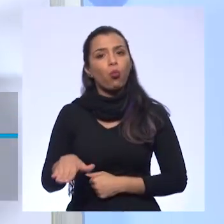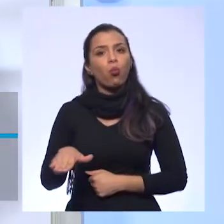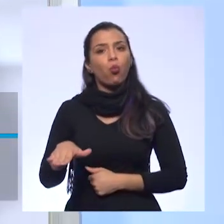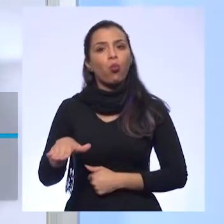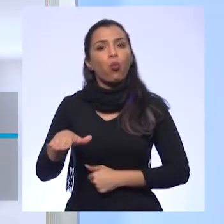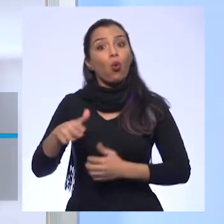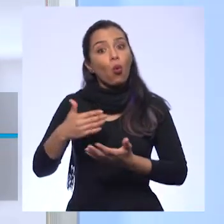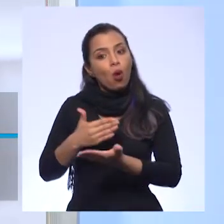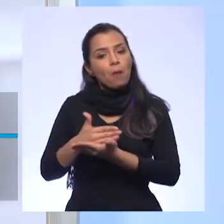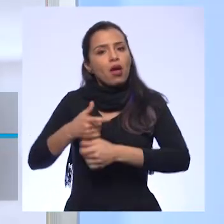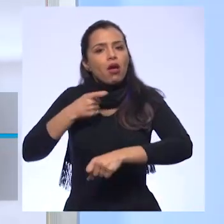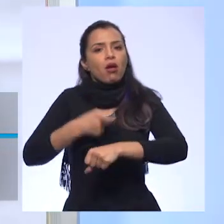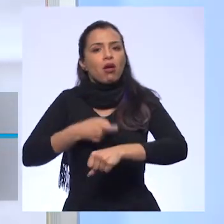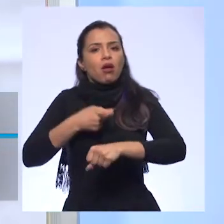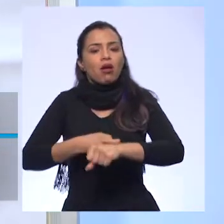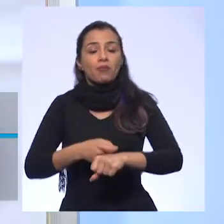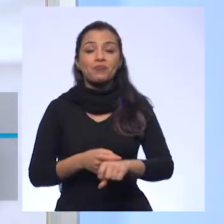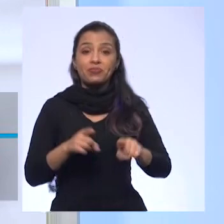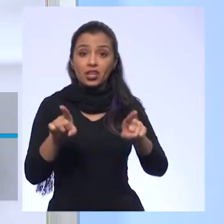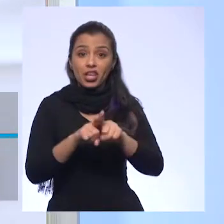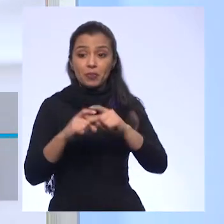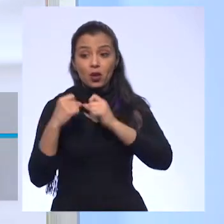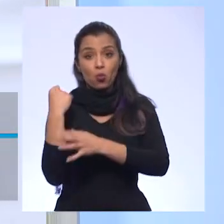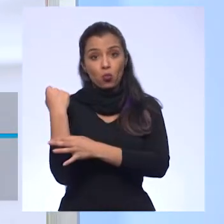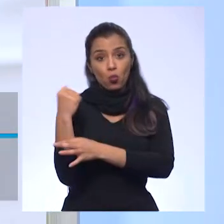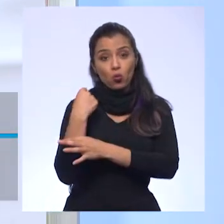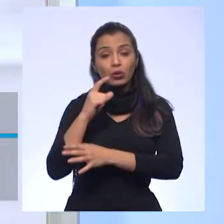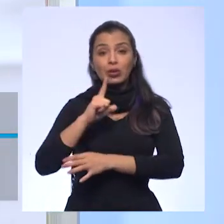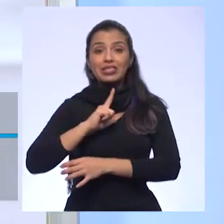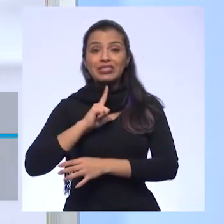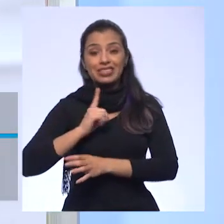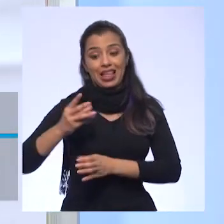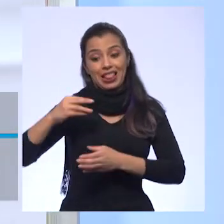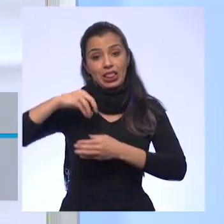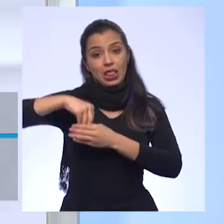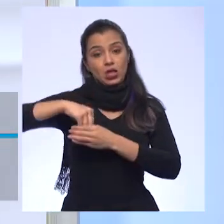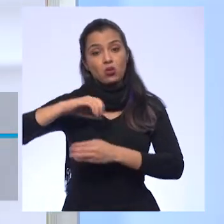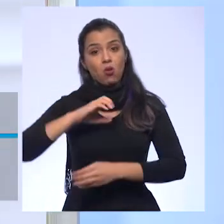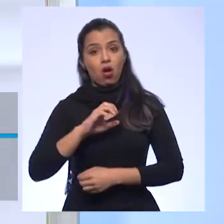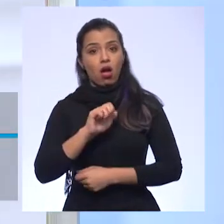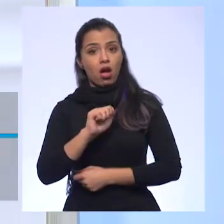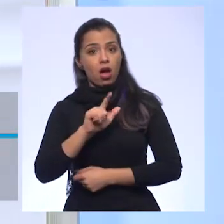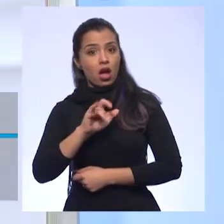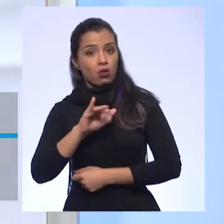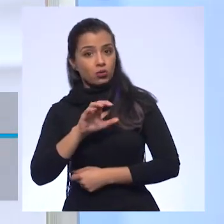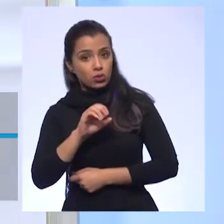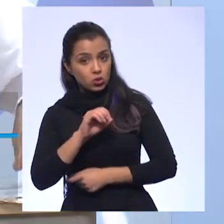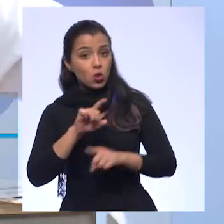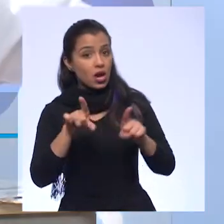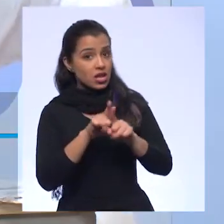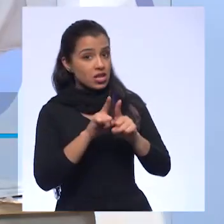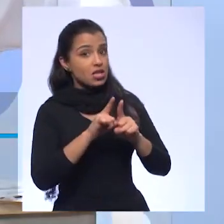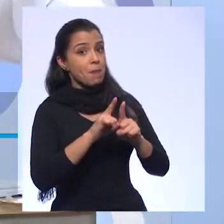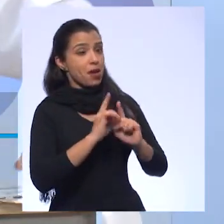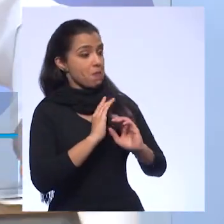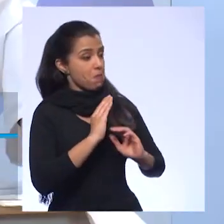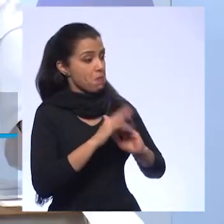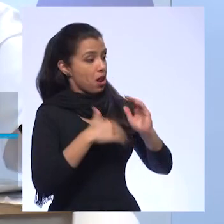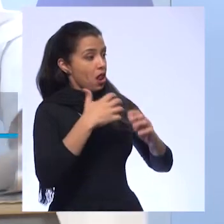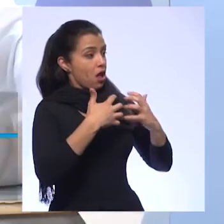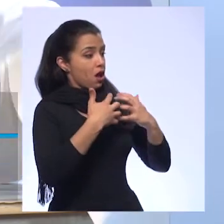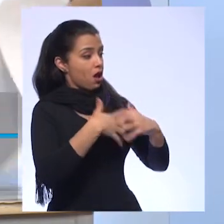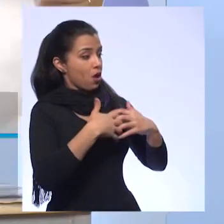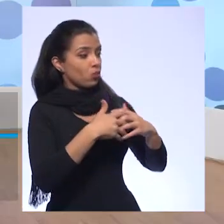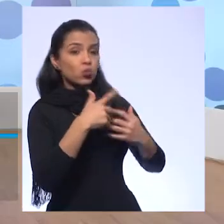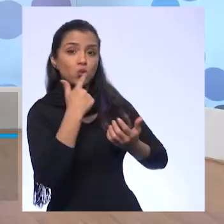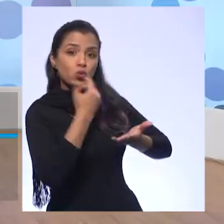de cálcio, né, e fosfato, e também serve, ele é um órgão produtor de sangue, não é, professor? Sim, ele é vascularizado, né?